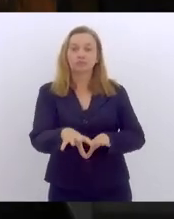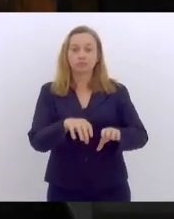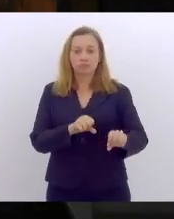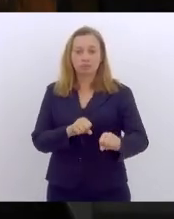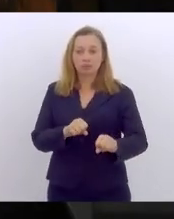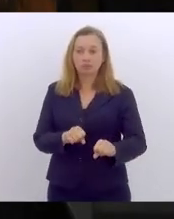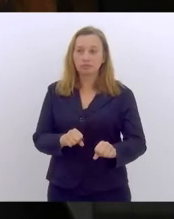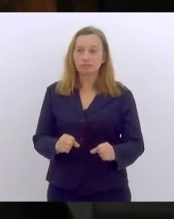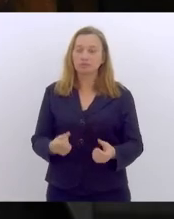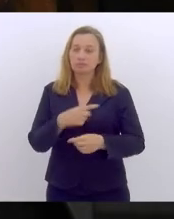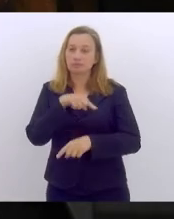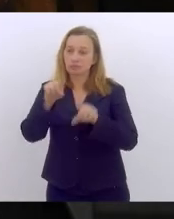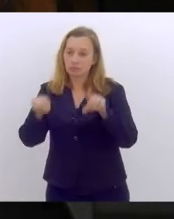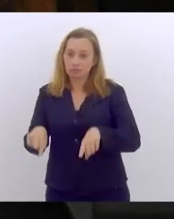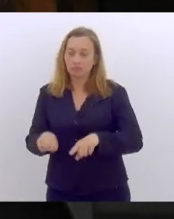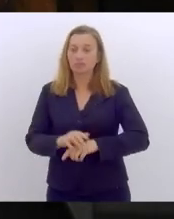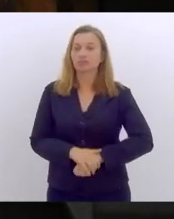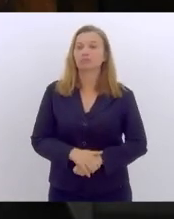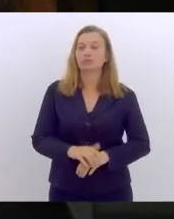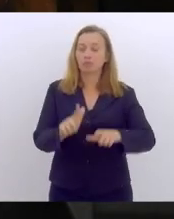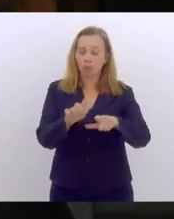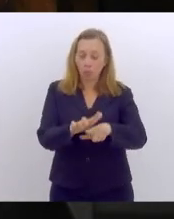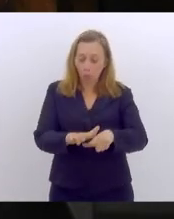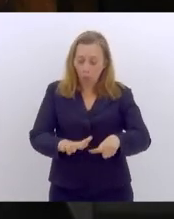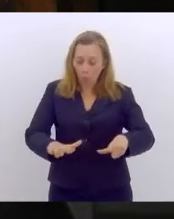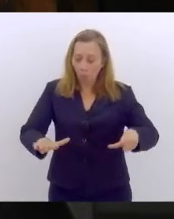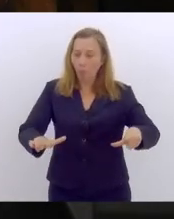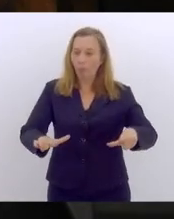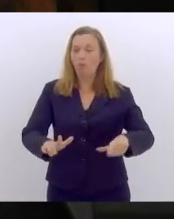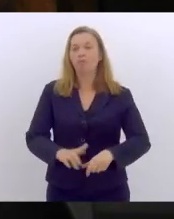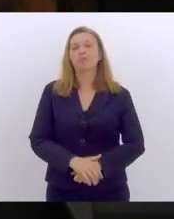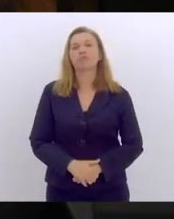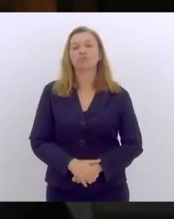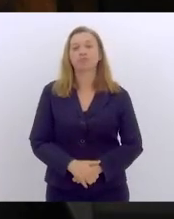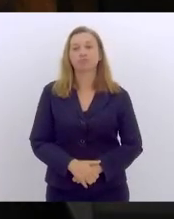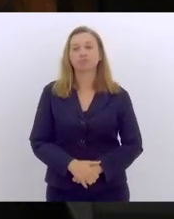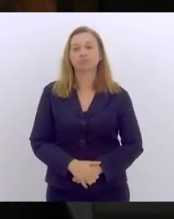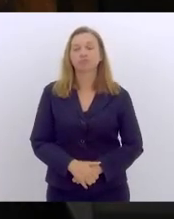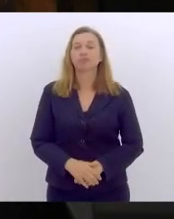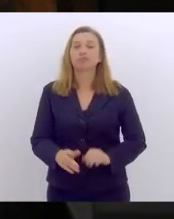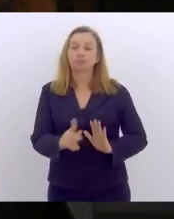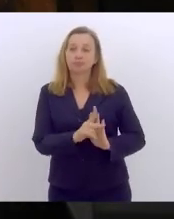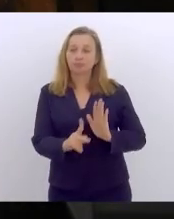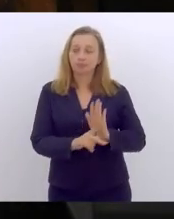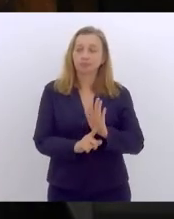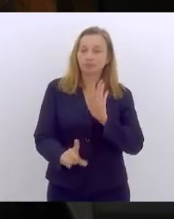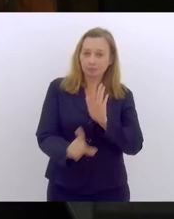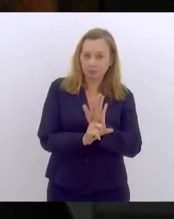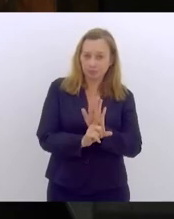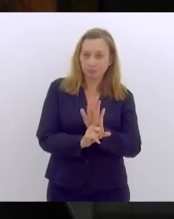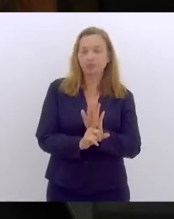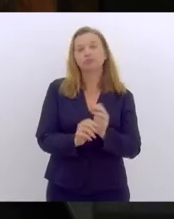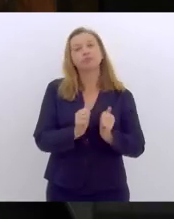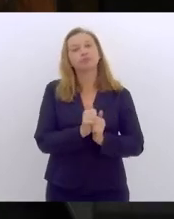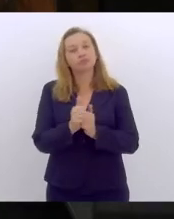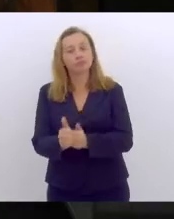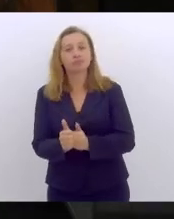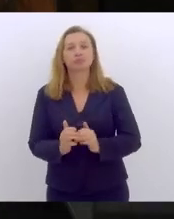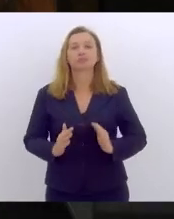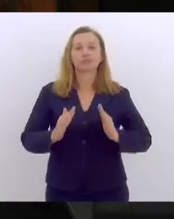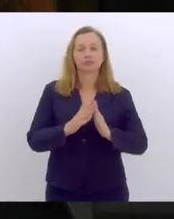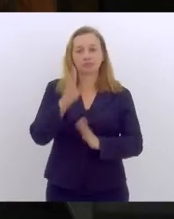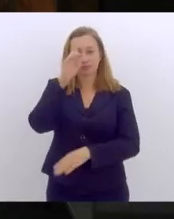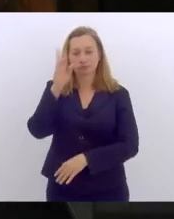quadros, ela foi se esvaziando, chegou até ter projeto de lei encaminhado a essa casa,